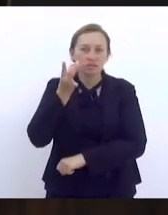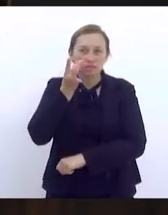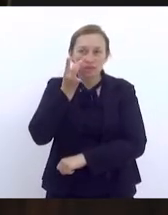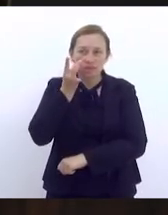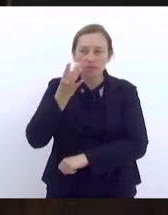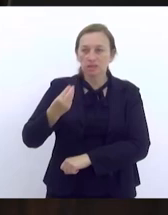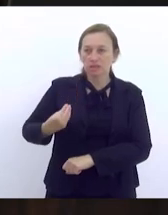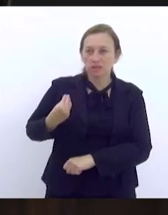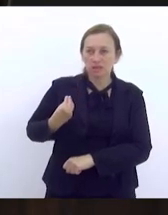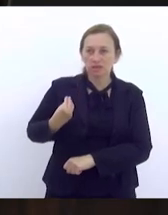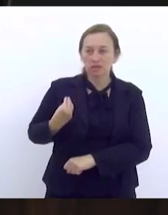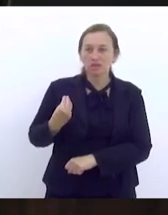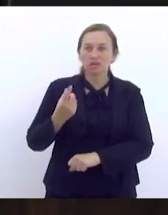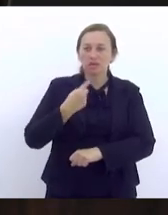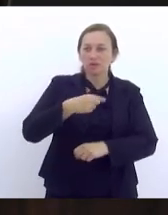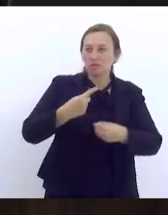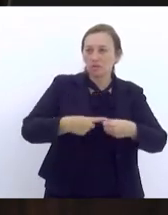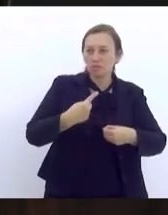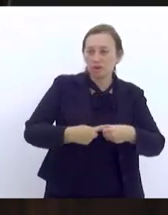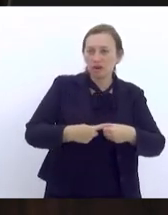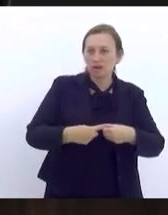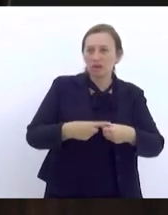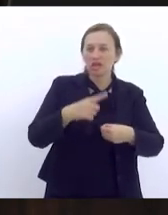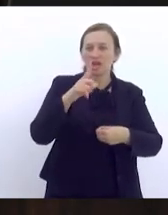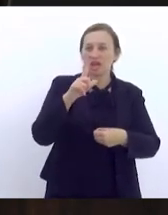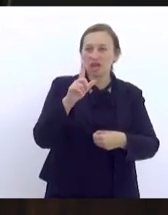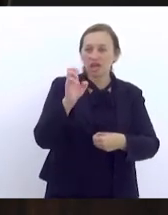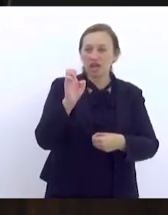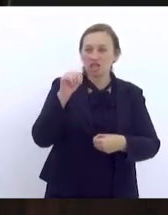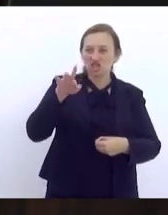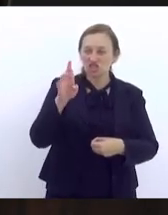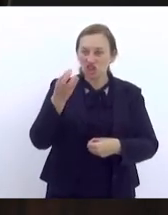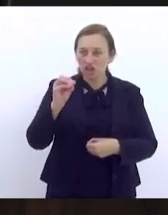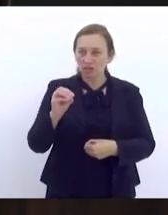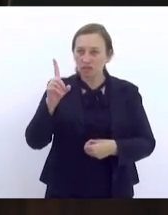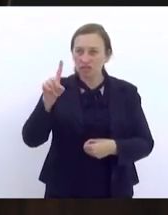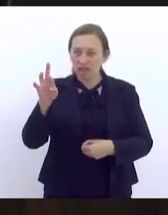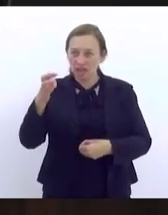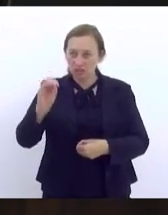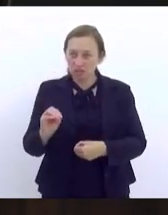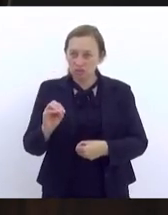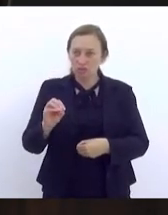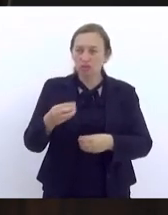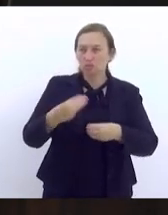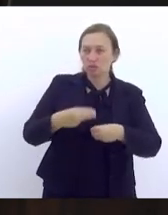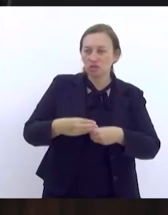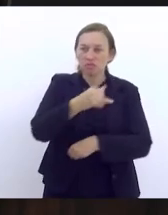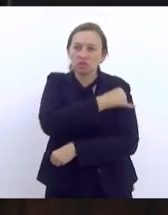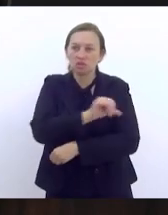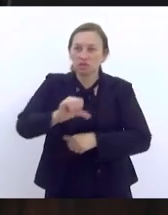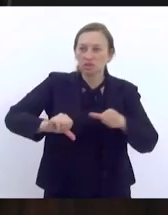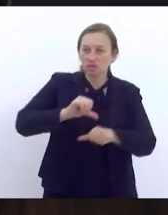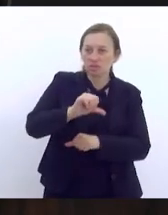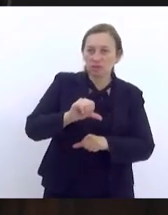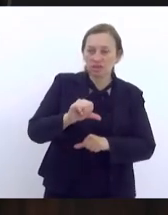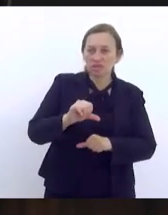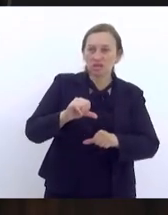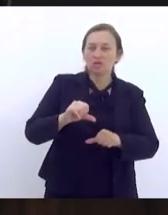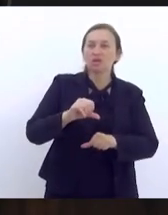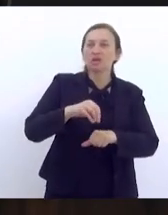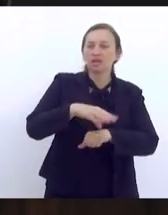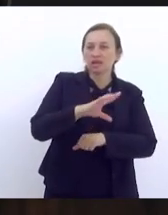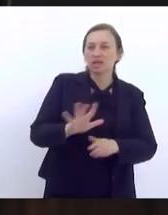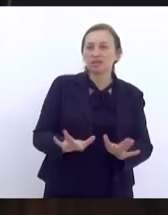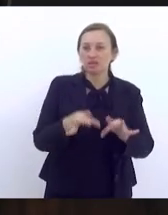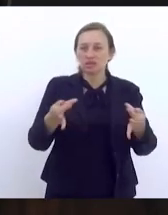bairro do Engenho de Dentro do município do Rio de Janeiro pareceres da comissão de indicação Legislativa pela transformação indicação simples relatou